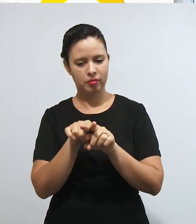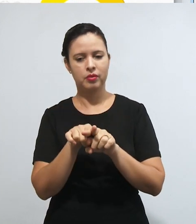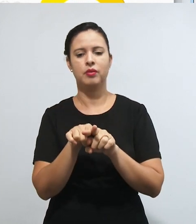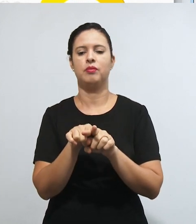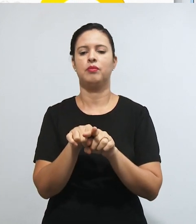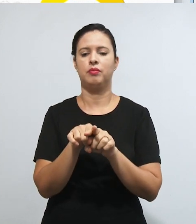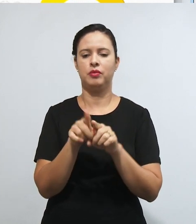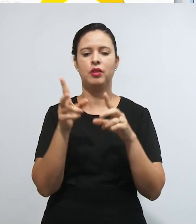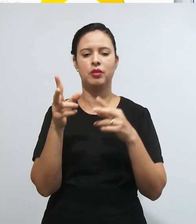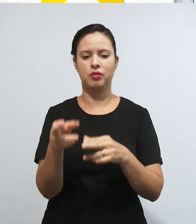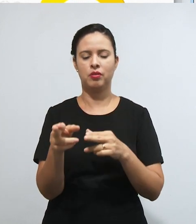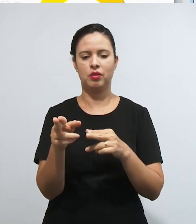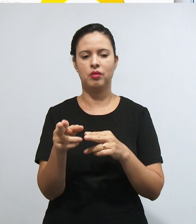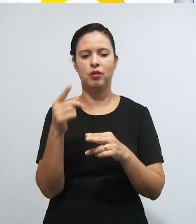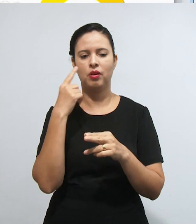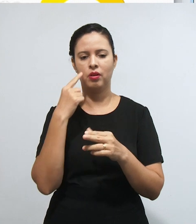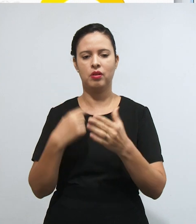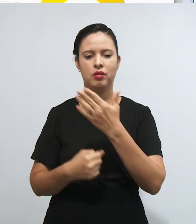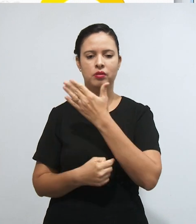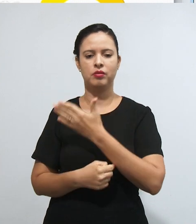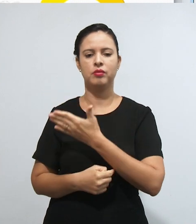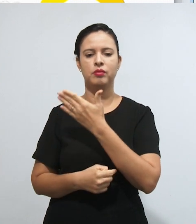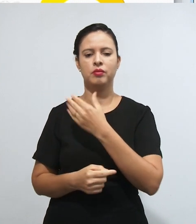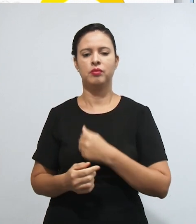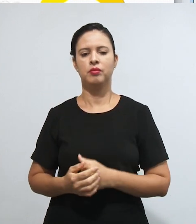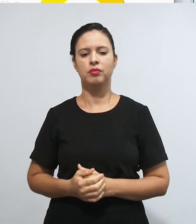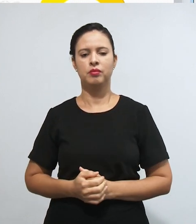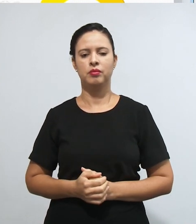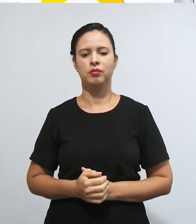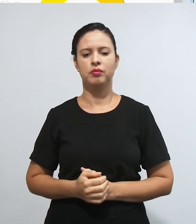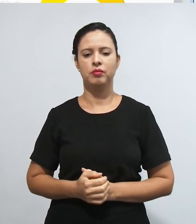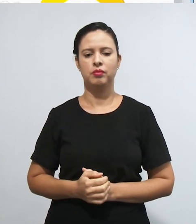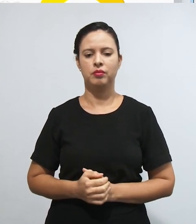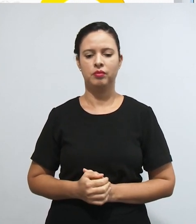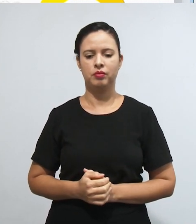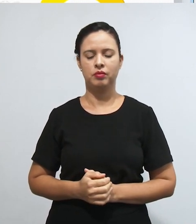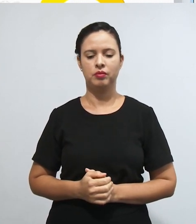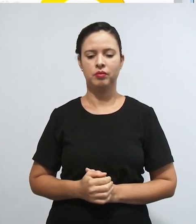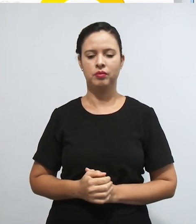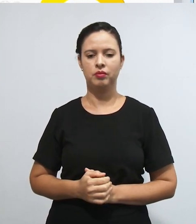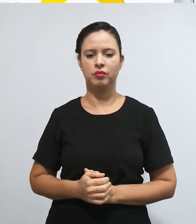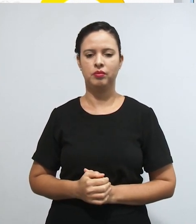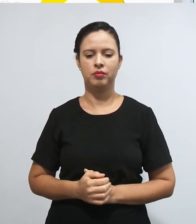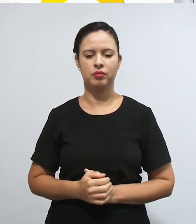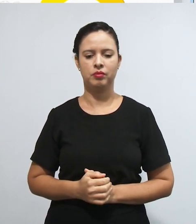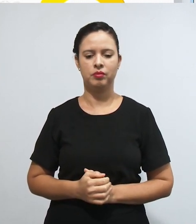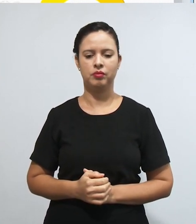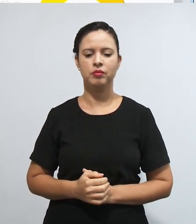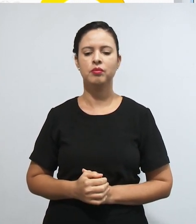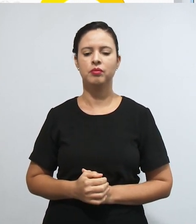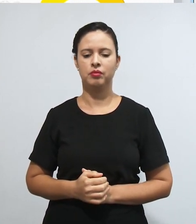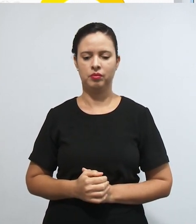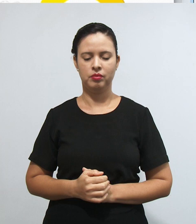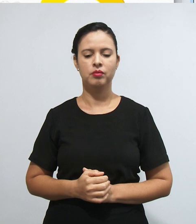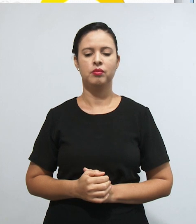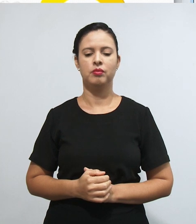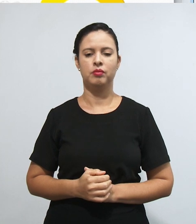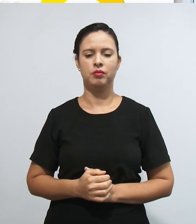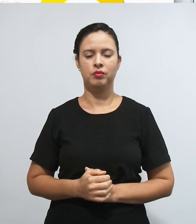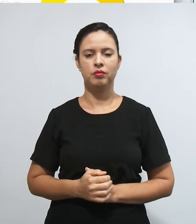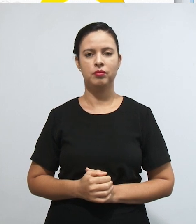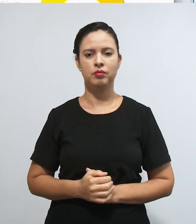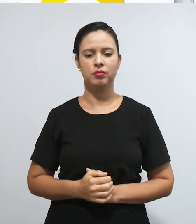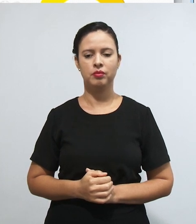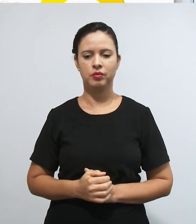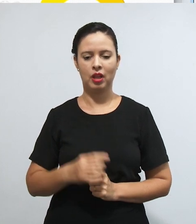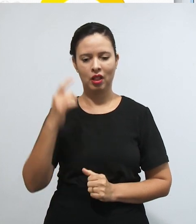também o efeito aqui, vou aplicar um outro efeito, vamos supor esse volante aqui, ó. Ele abre tipo como se fosse um volante aqui, uma pizza, né?